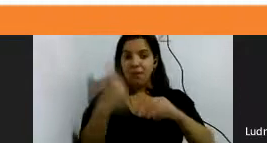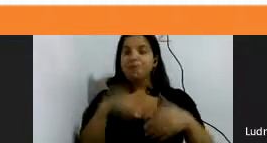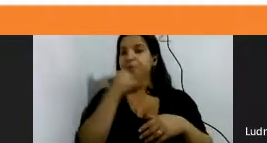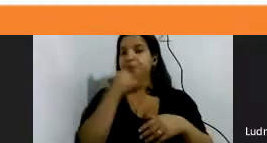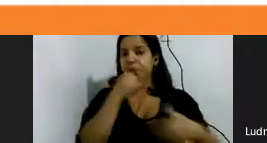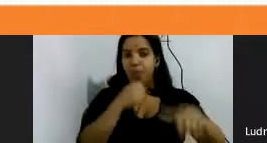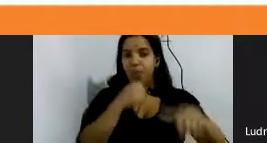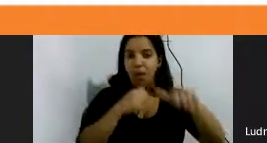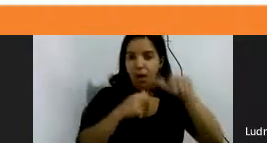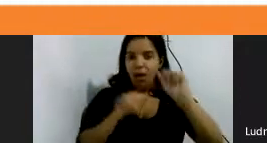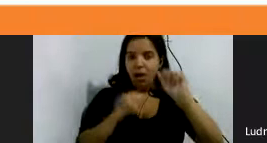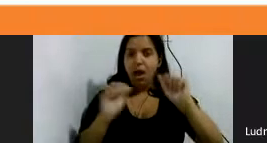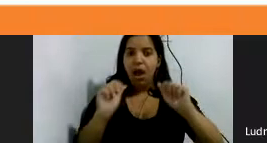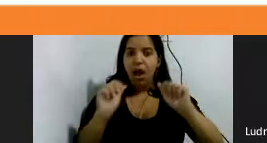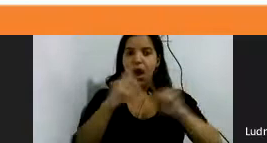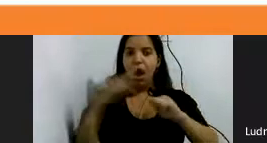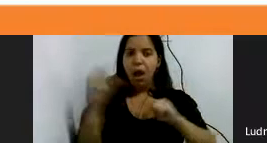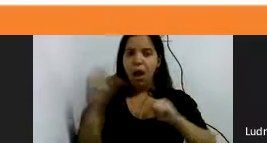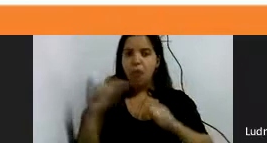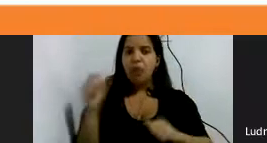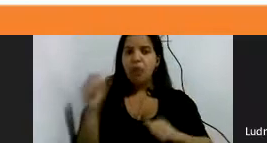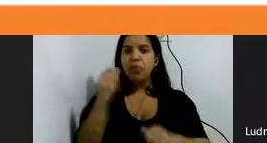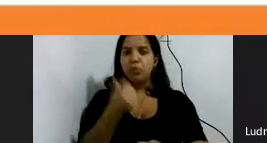que é a alfa-1,3